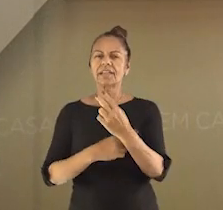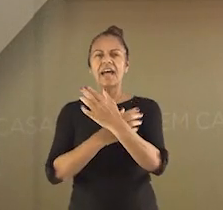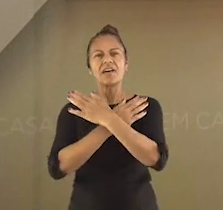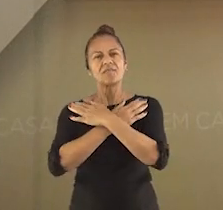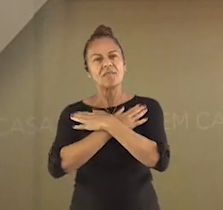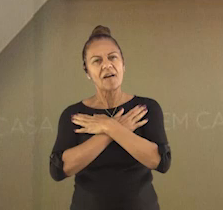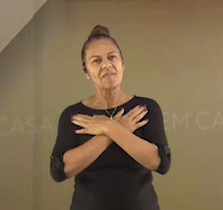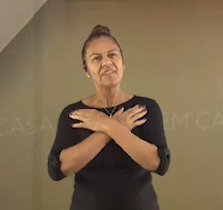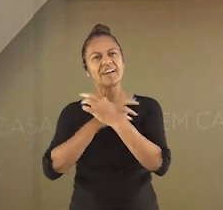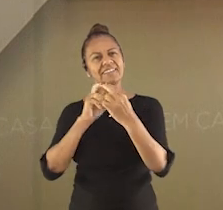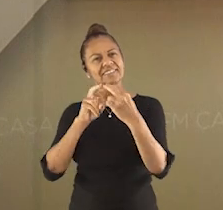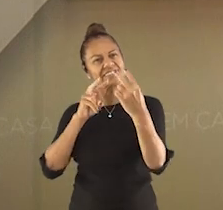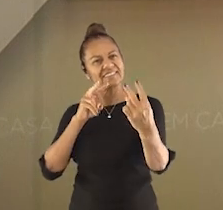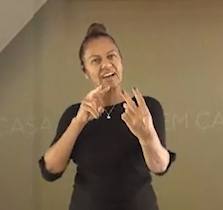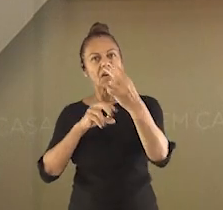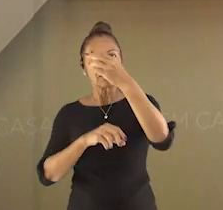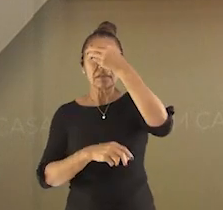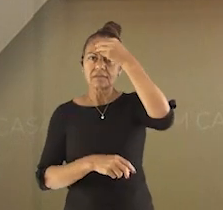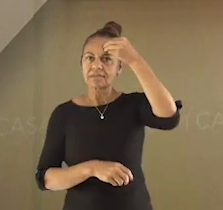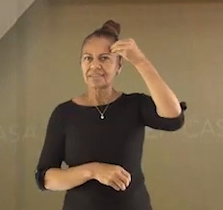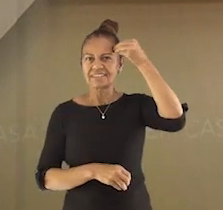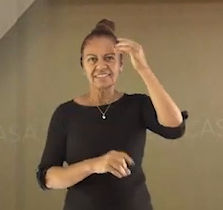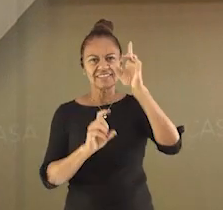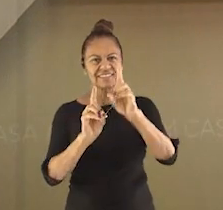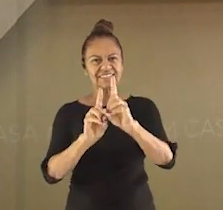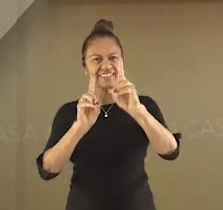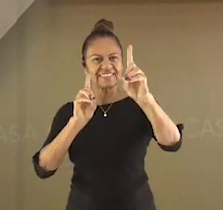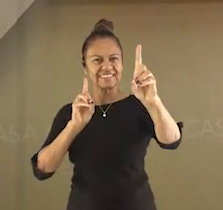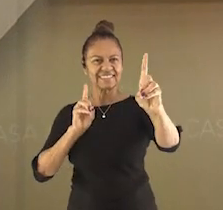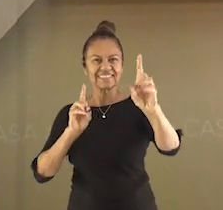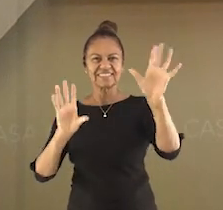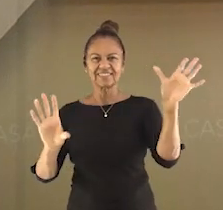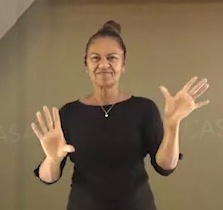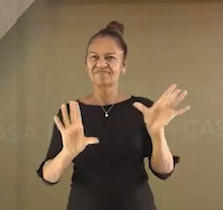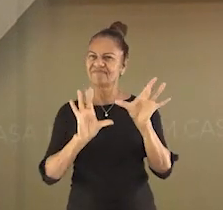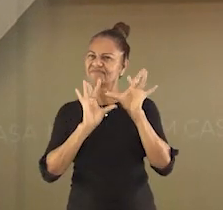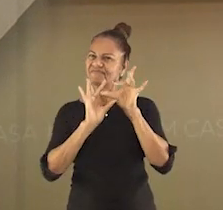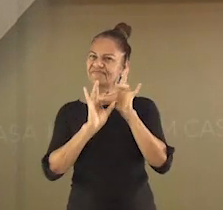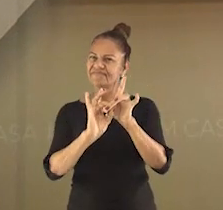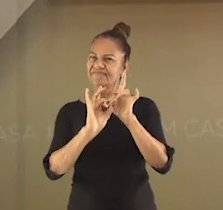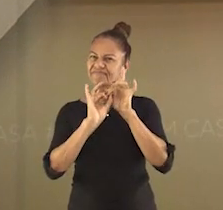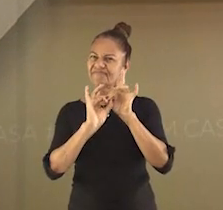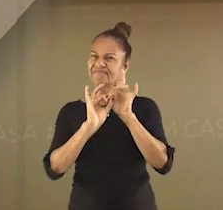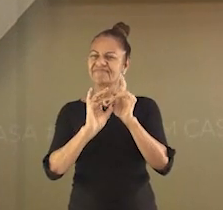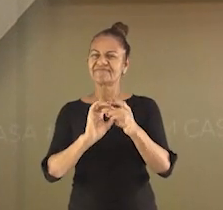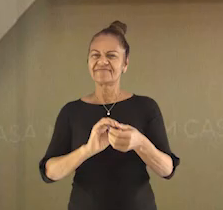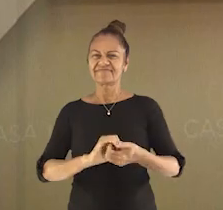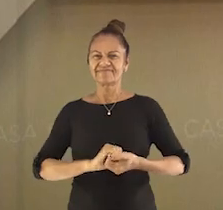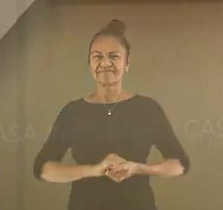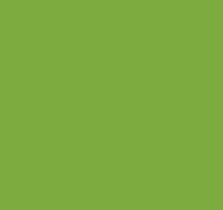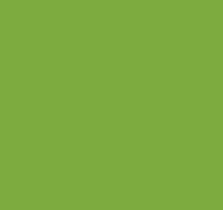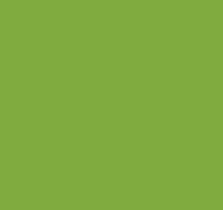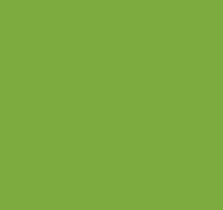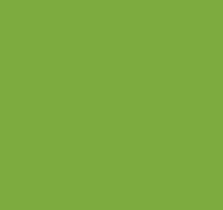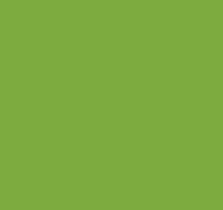se cuidando, um grande abraço virtual e não se esqueça, mesmo distante, estamos juntos.